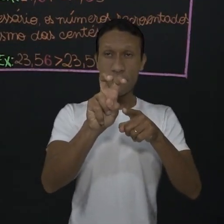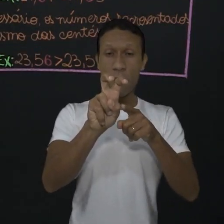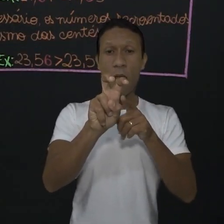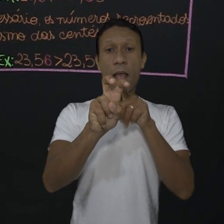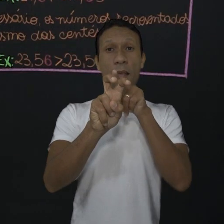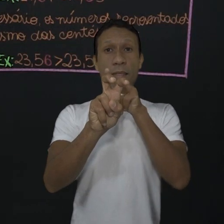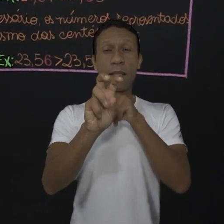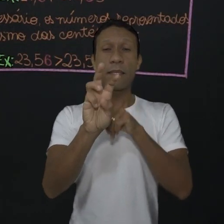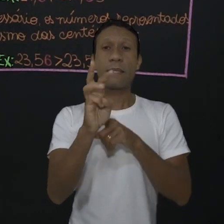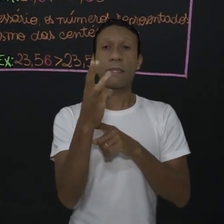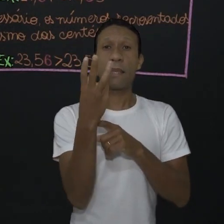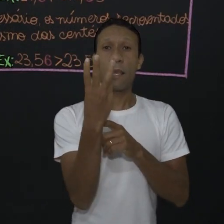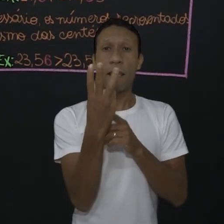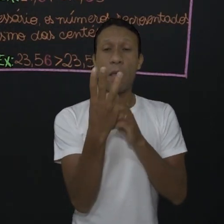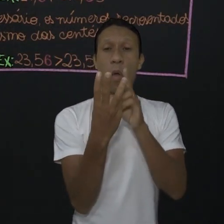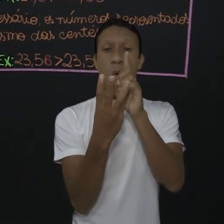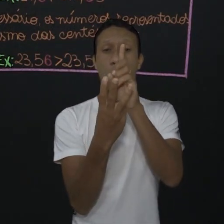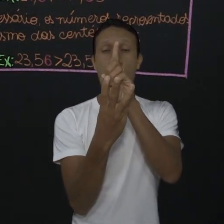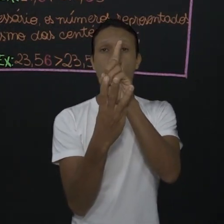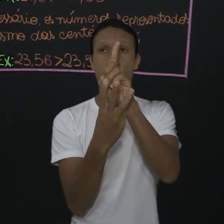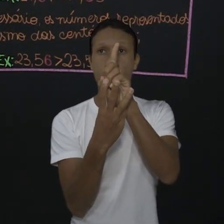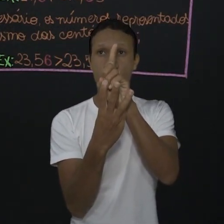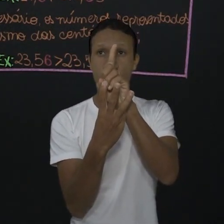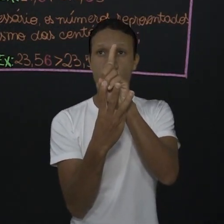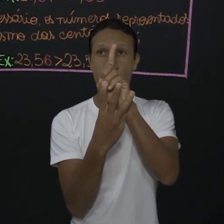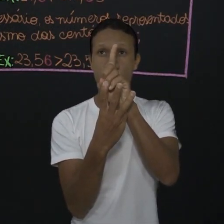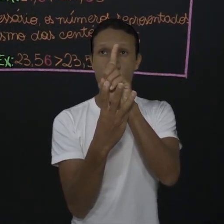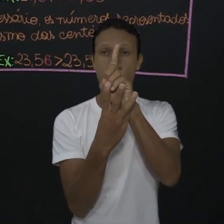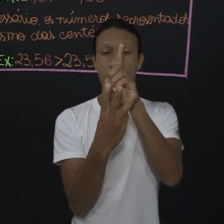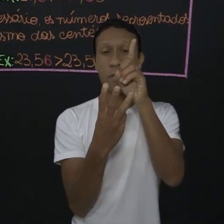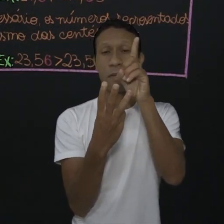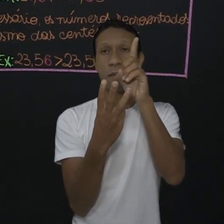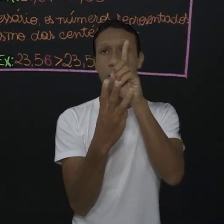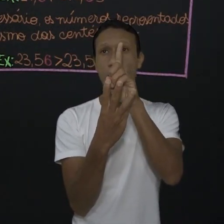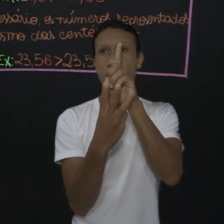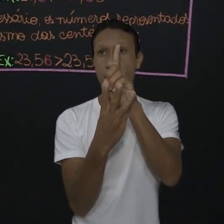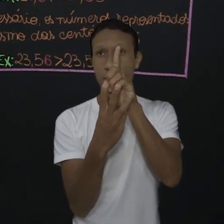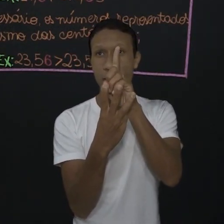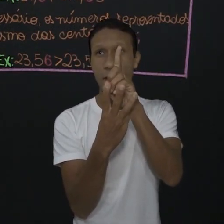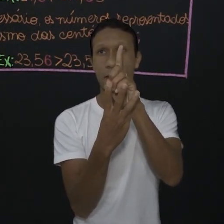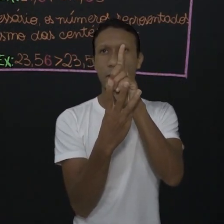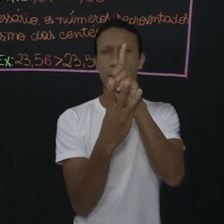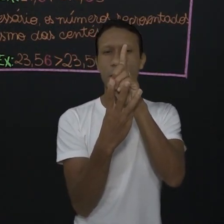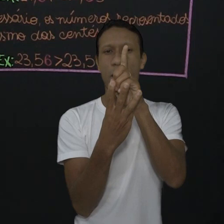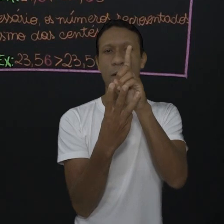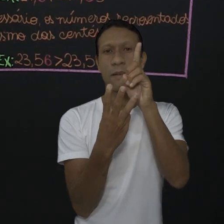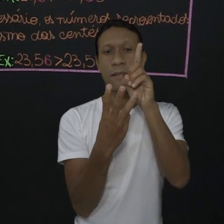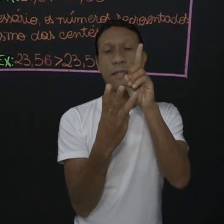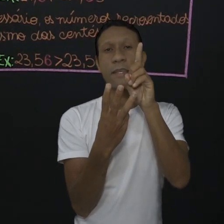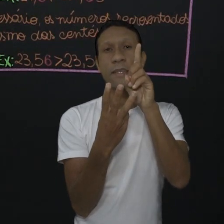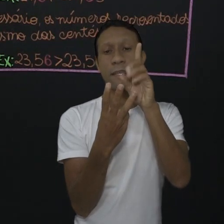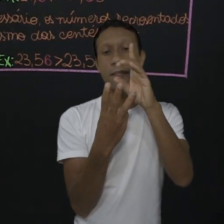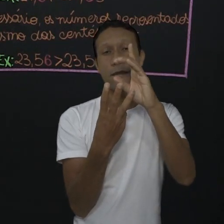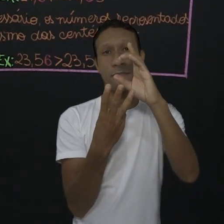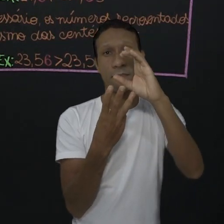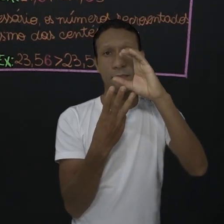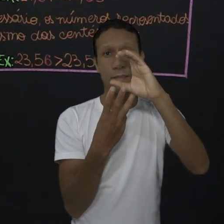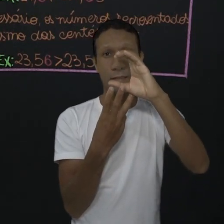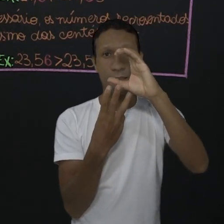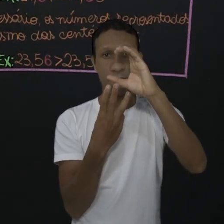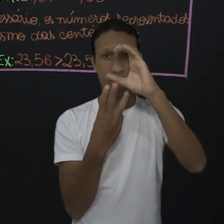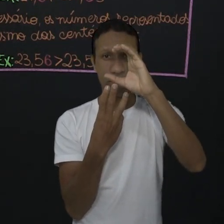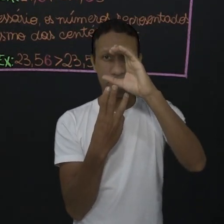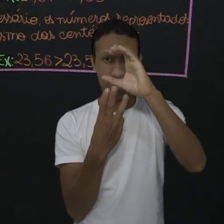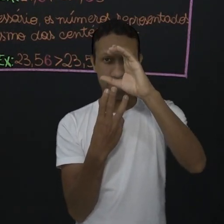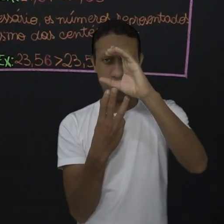aos décimos. Esse 6, que é o segundo algarismo após a vírgula, equivale aos